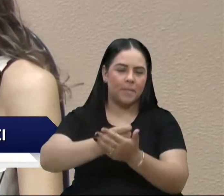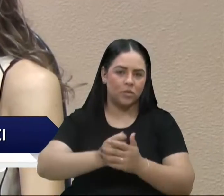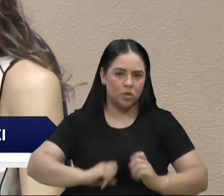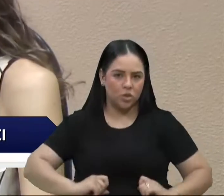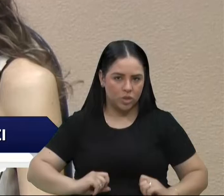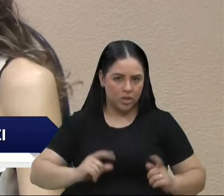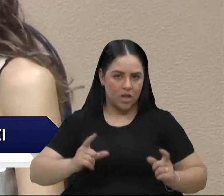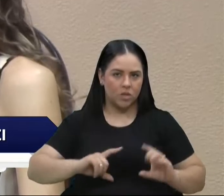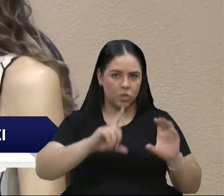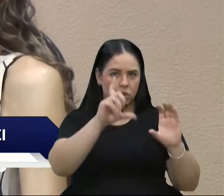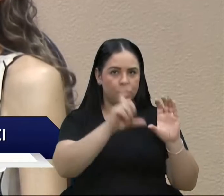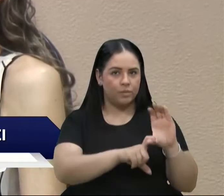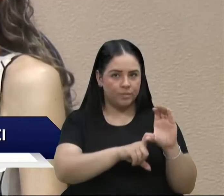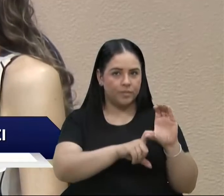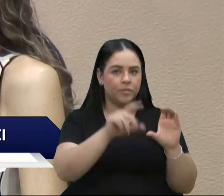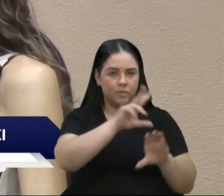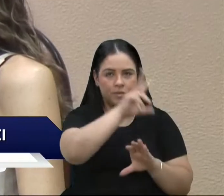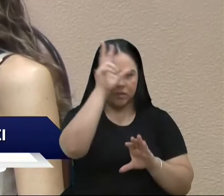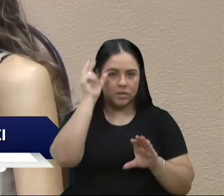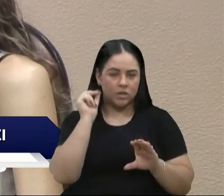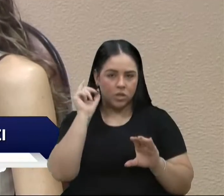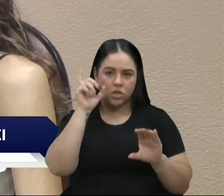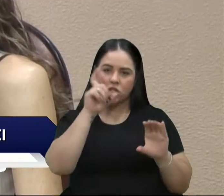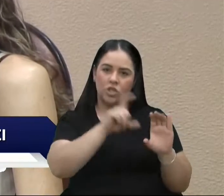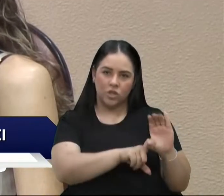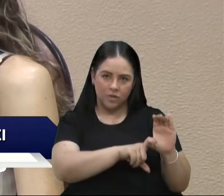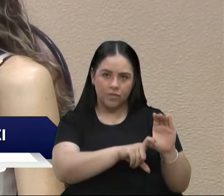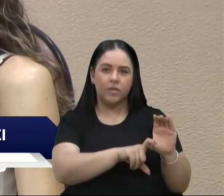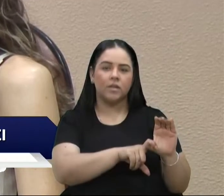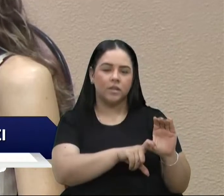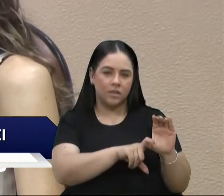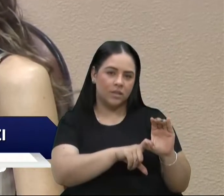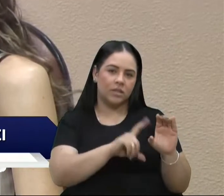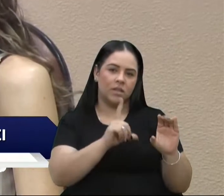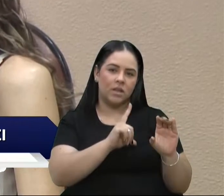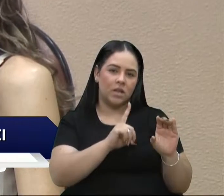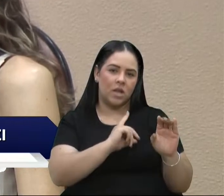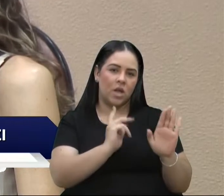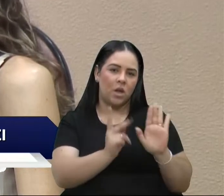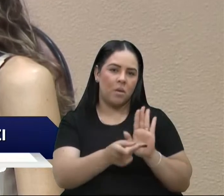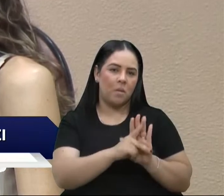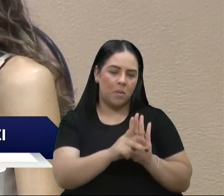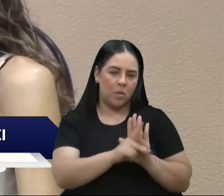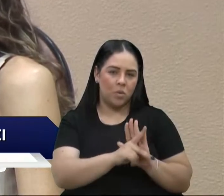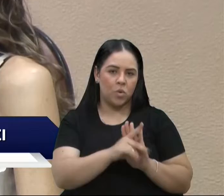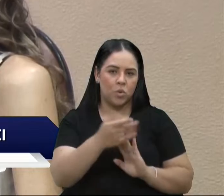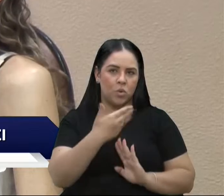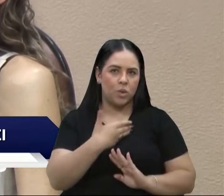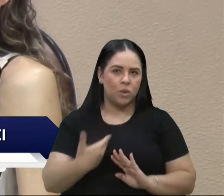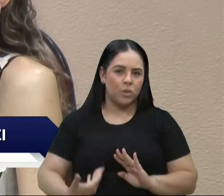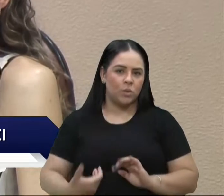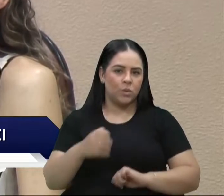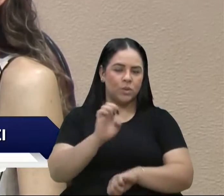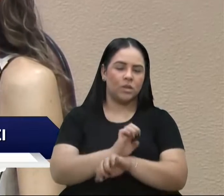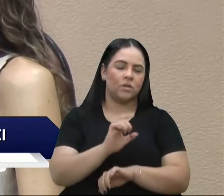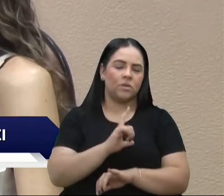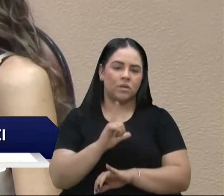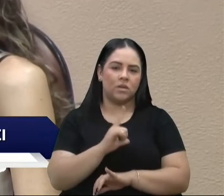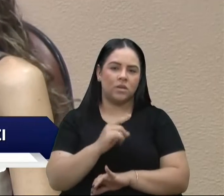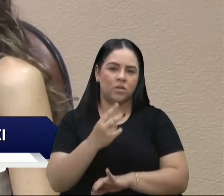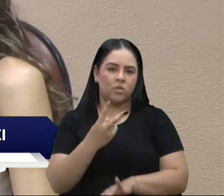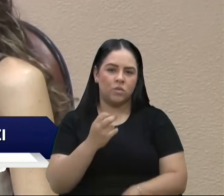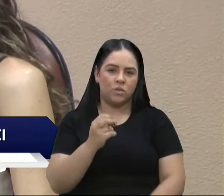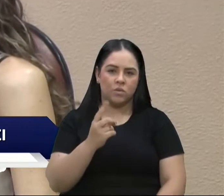aos municípios, dívidas que ficaram de programas que o governo do Estado tinha entre 2014